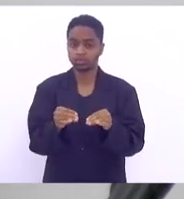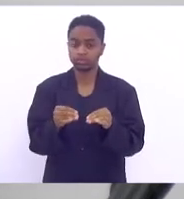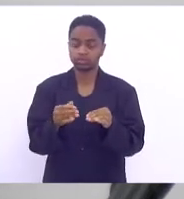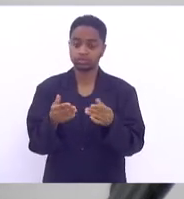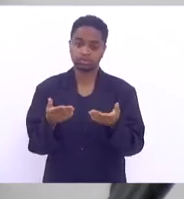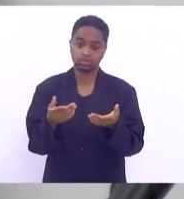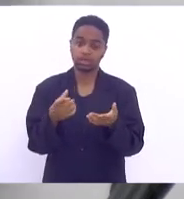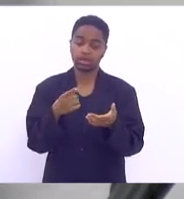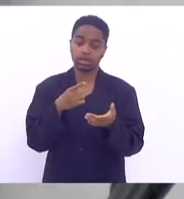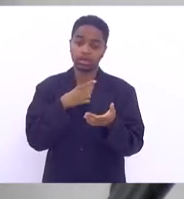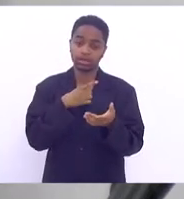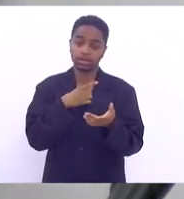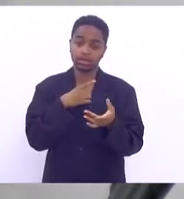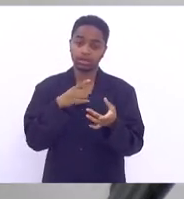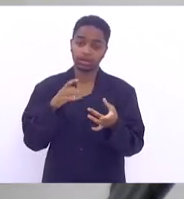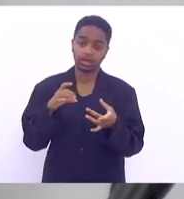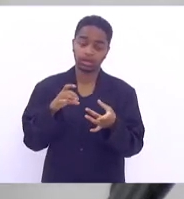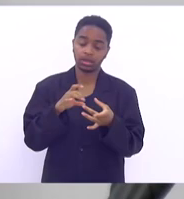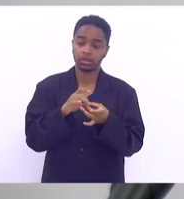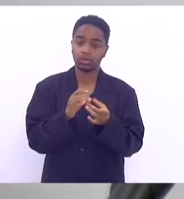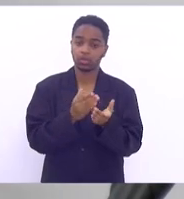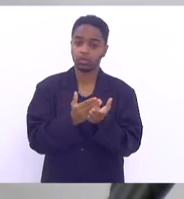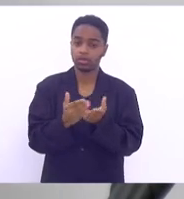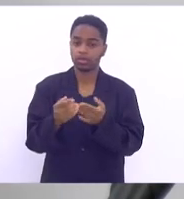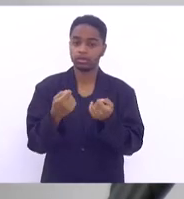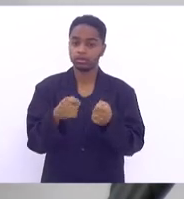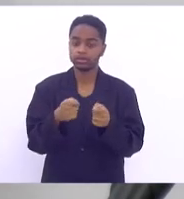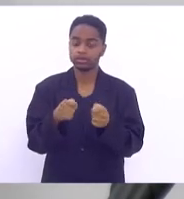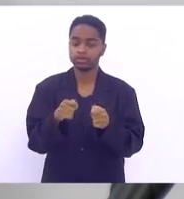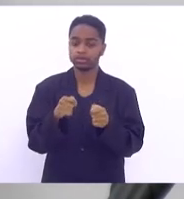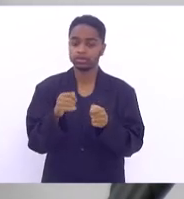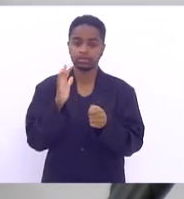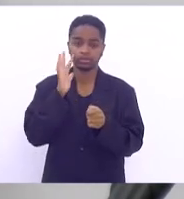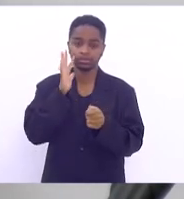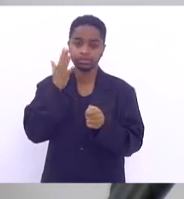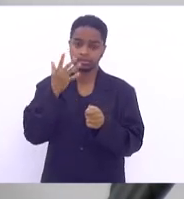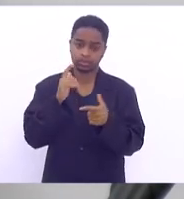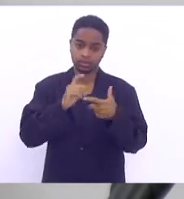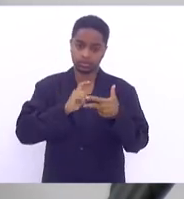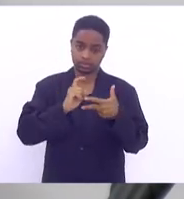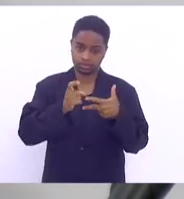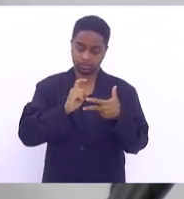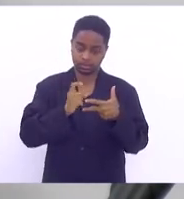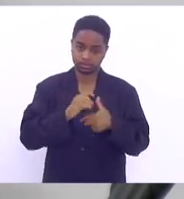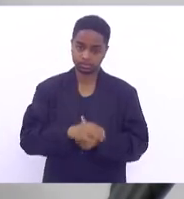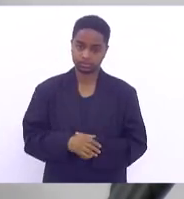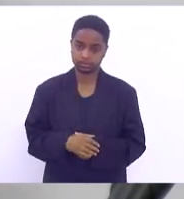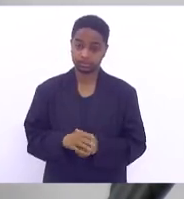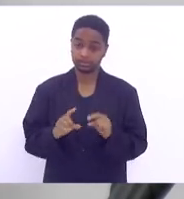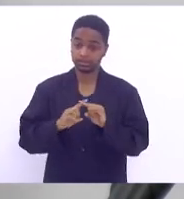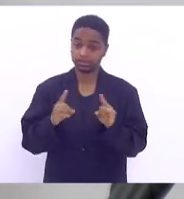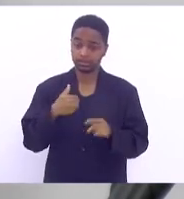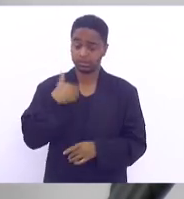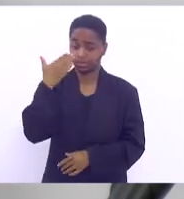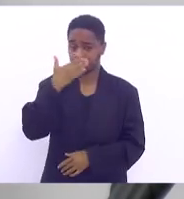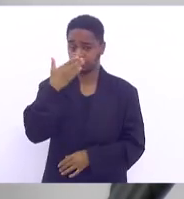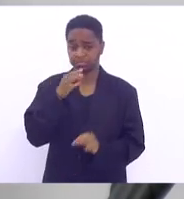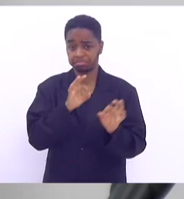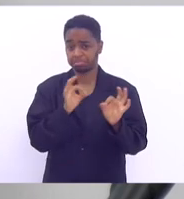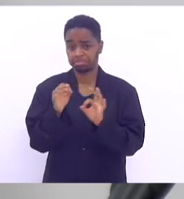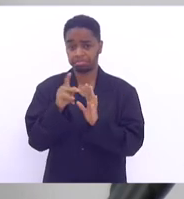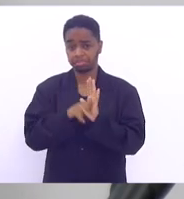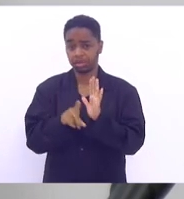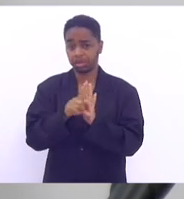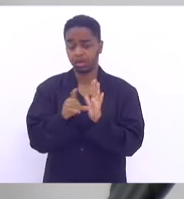o vício na sua origem que deveria ter sido encaminhado pelo Poder Executivo. Eu não vi um projeto de lei até